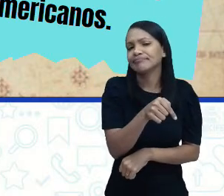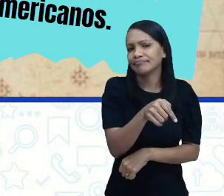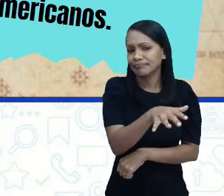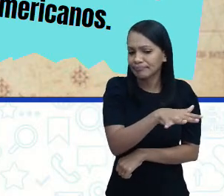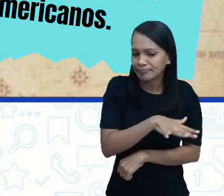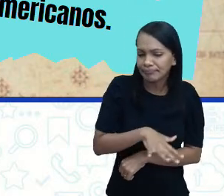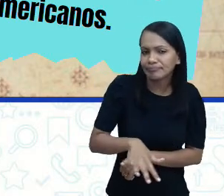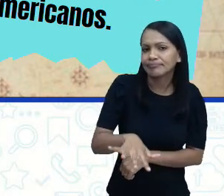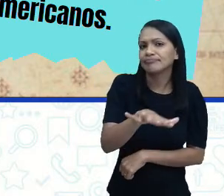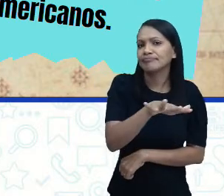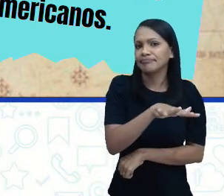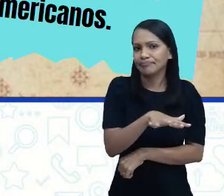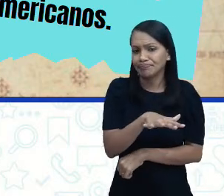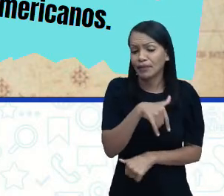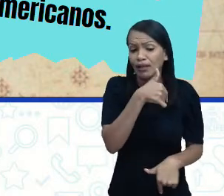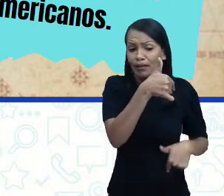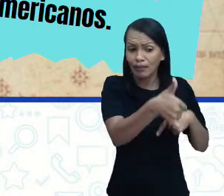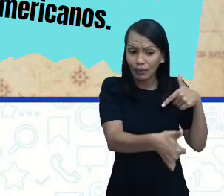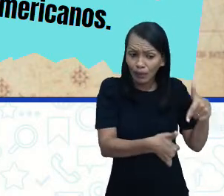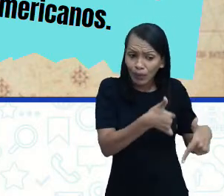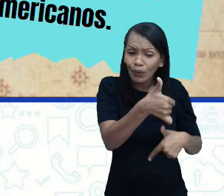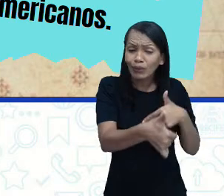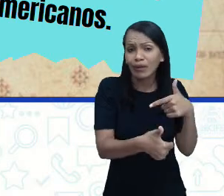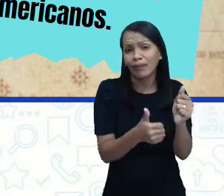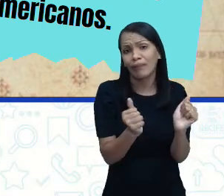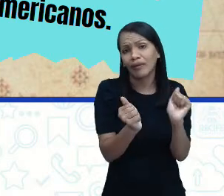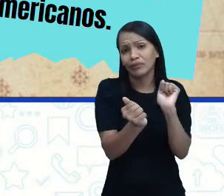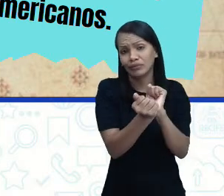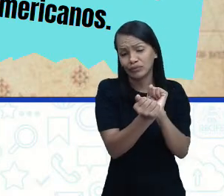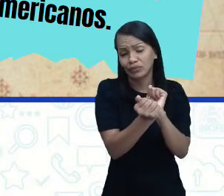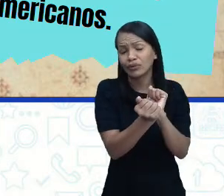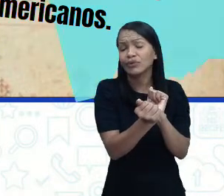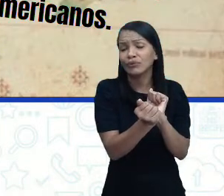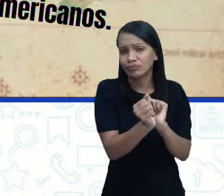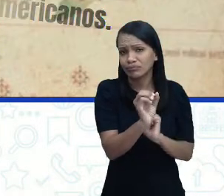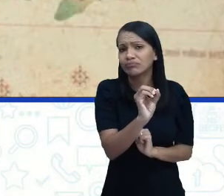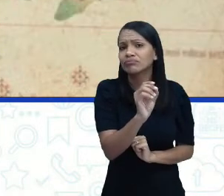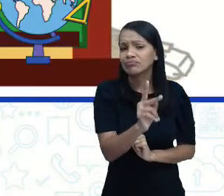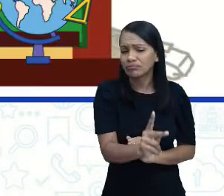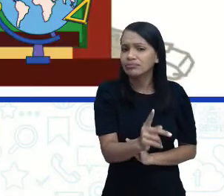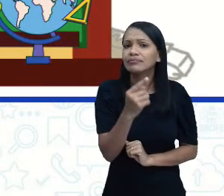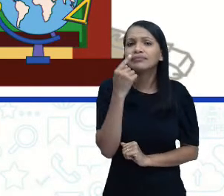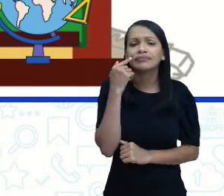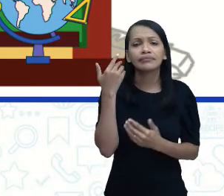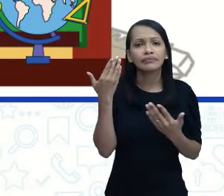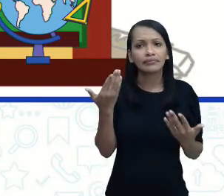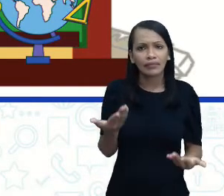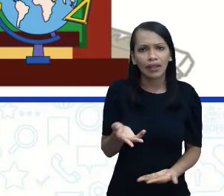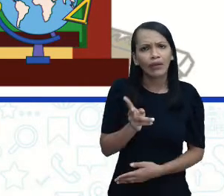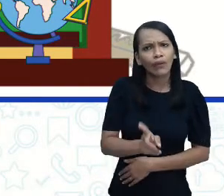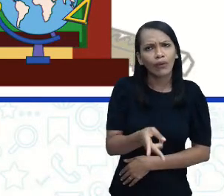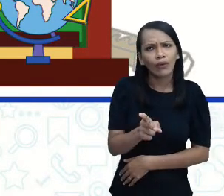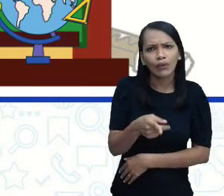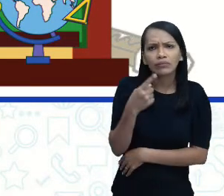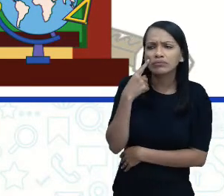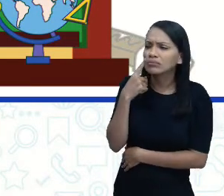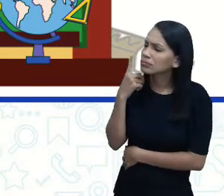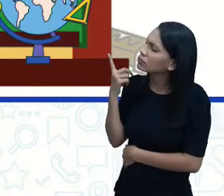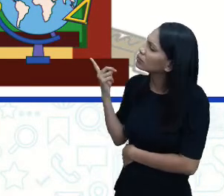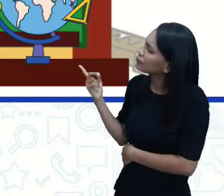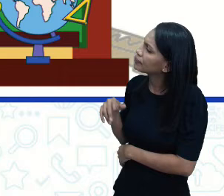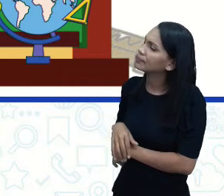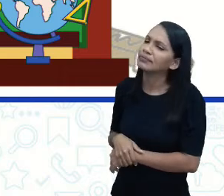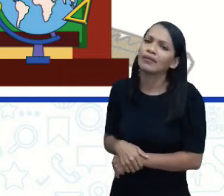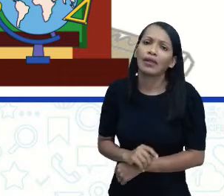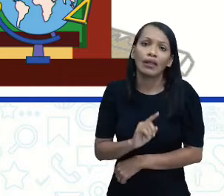da perspectiva ali do trabalho escravizado, né, ok? Então, dando continuidade,